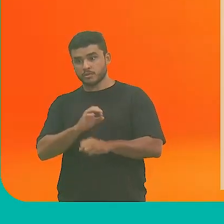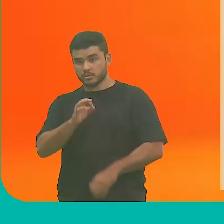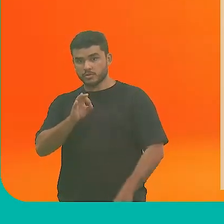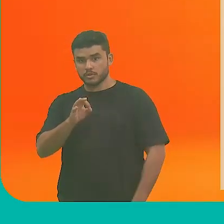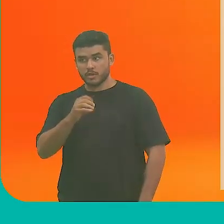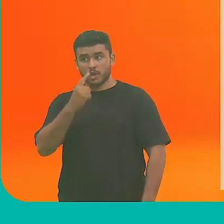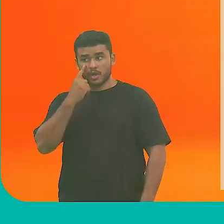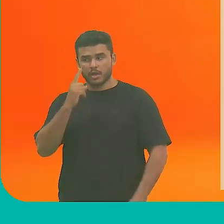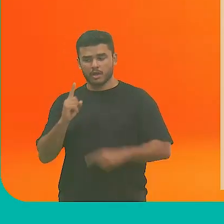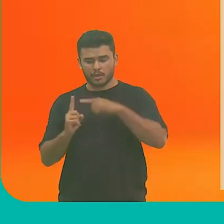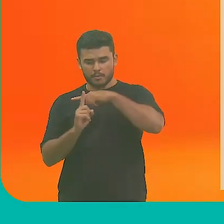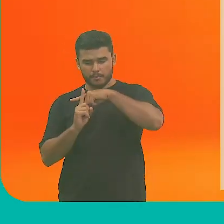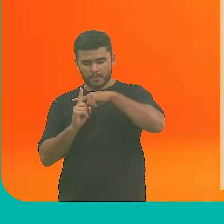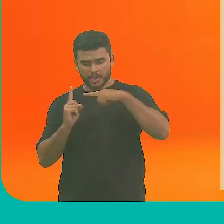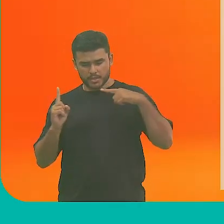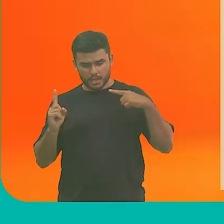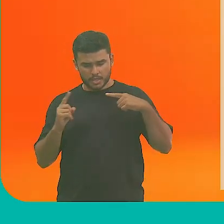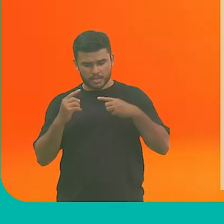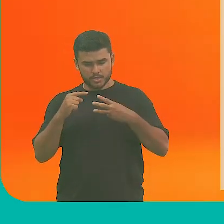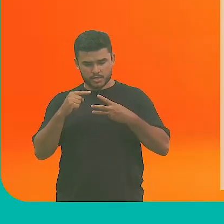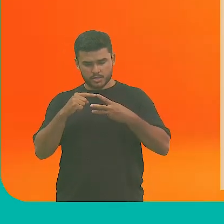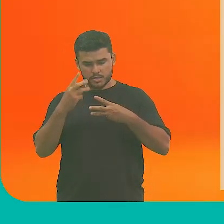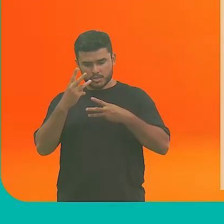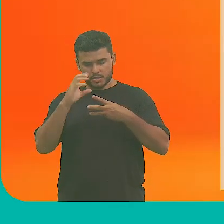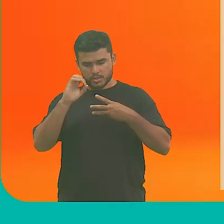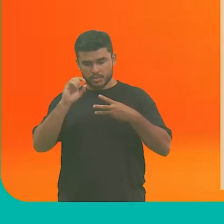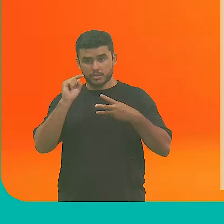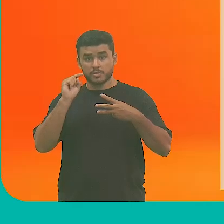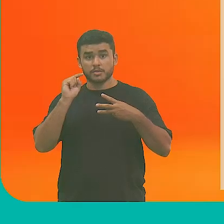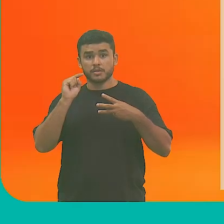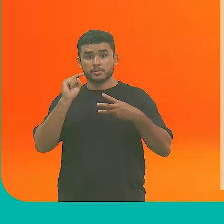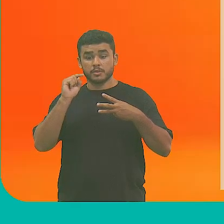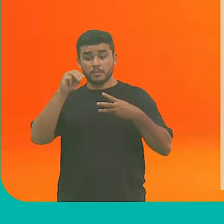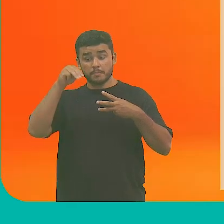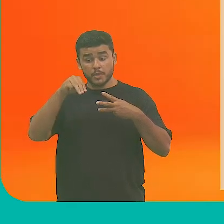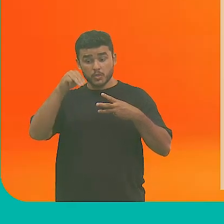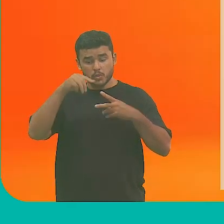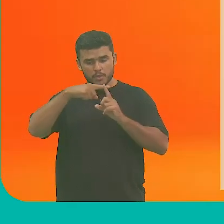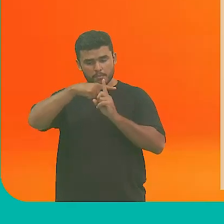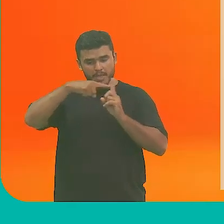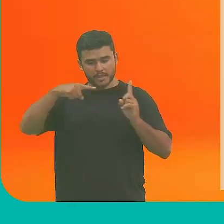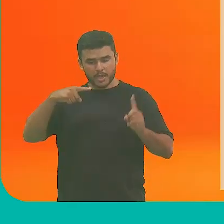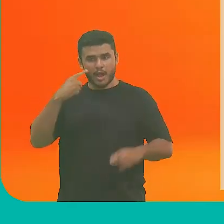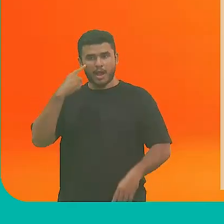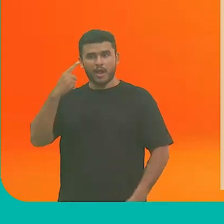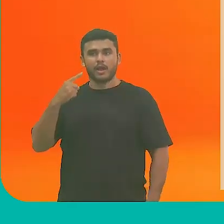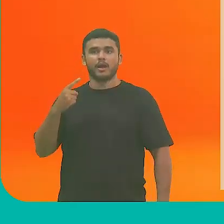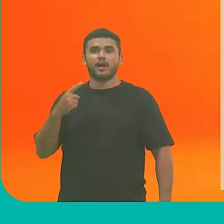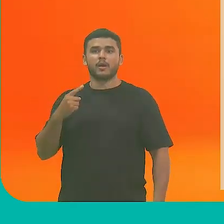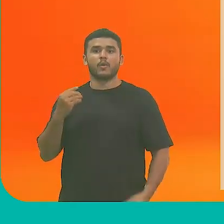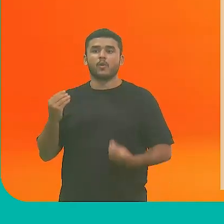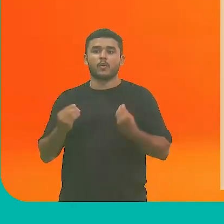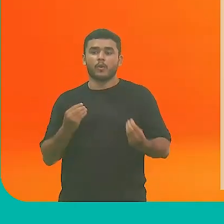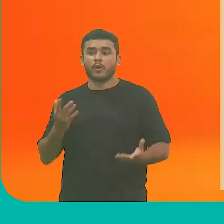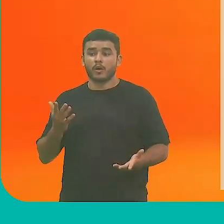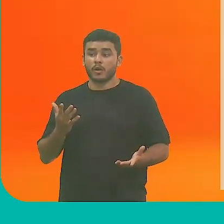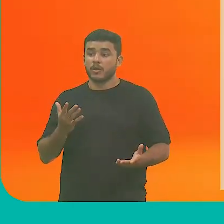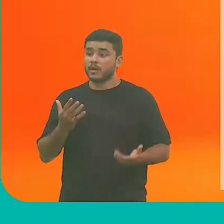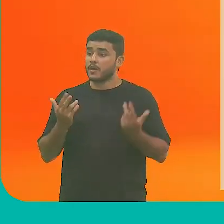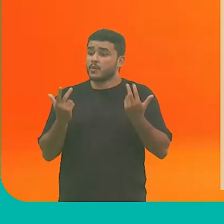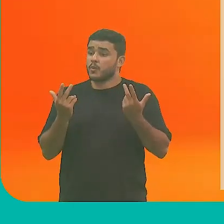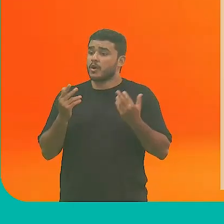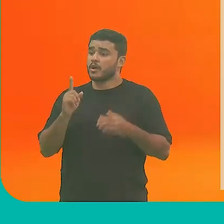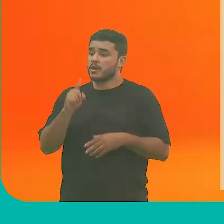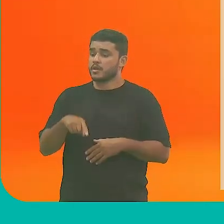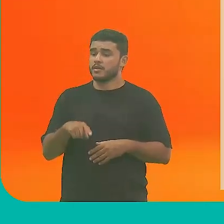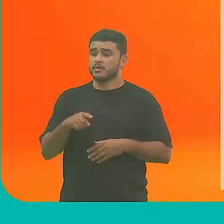determinar a metade, é só multiplicar por 0,5. E multiplicar por 0,5 é a mesma